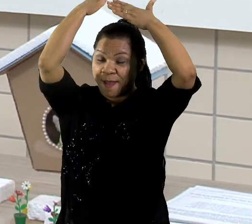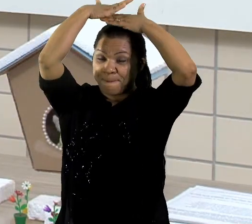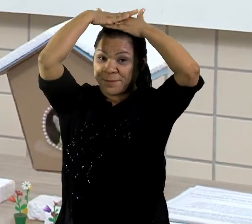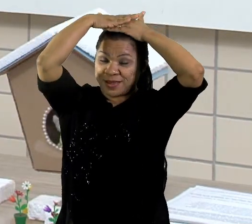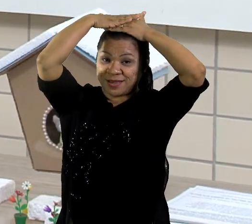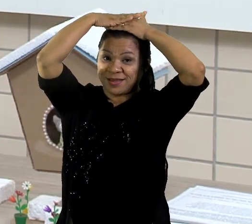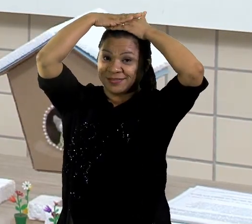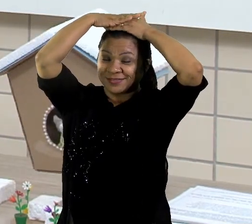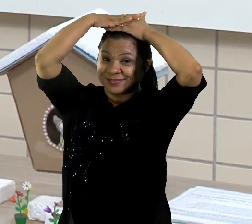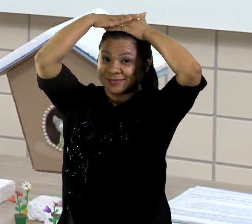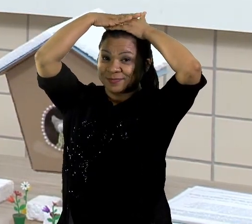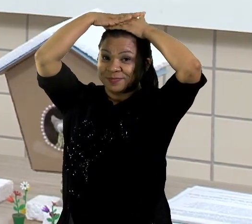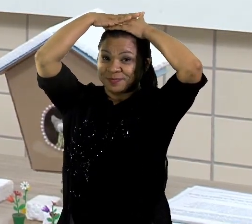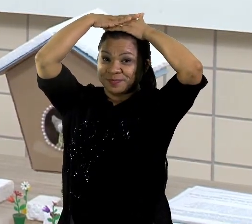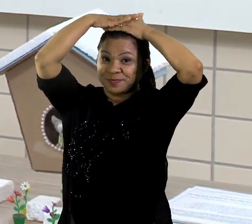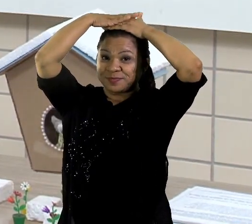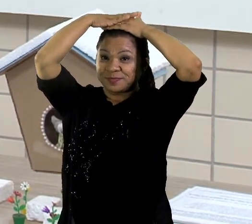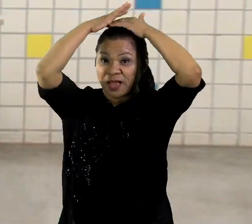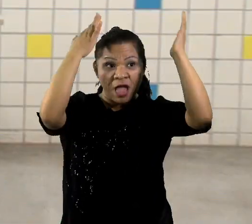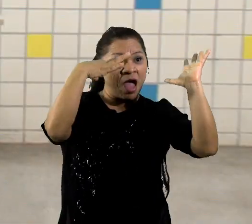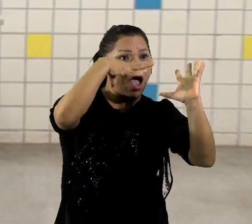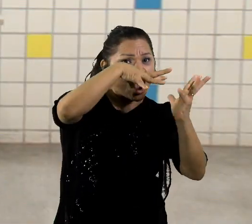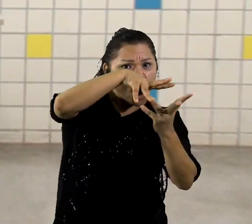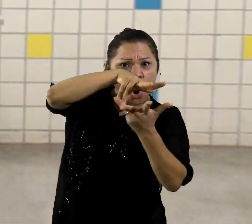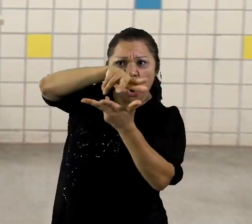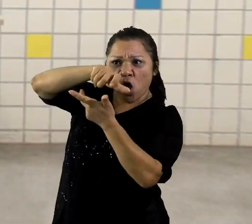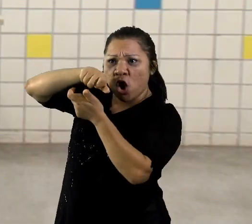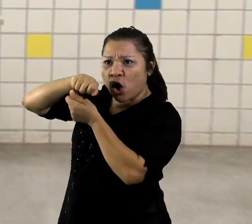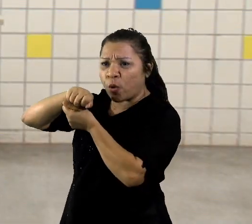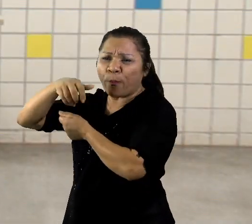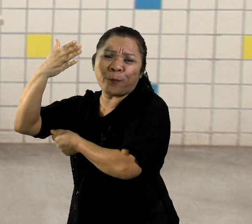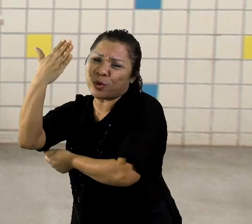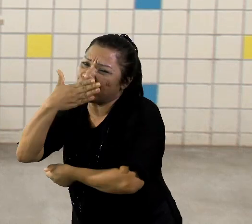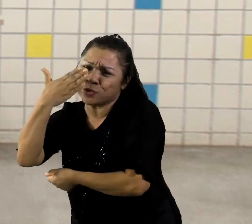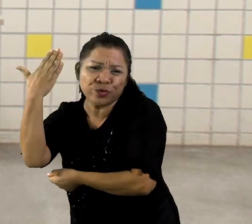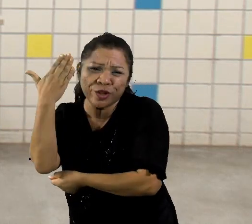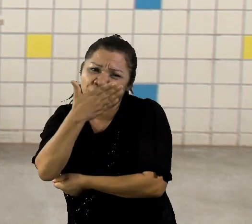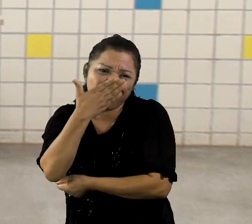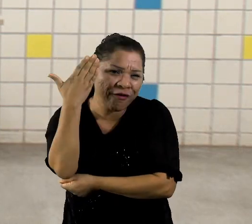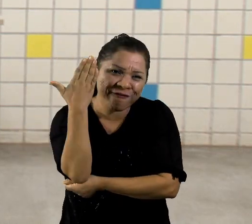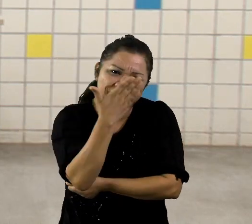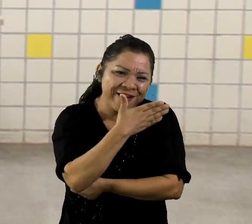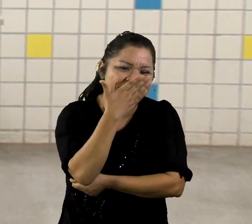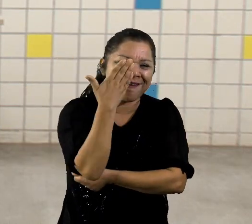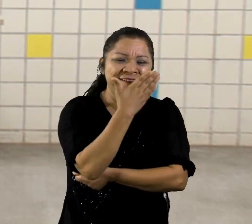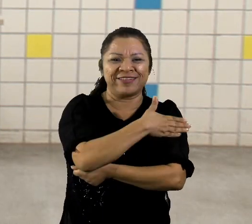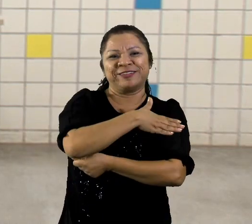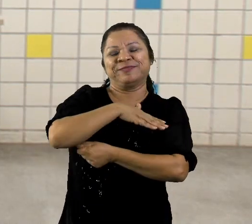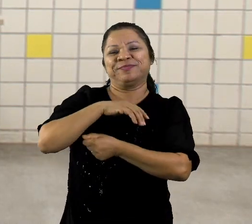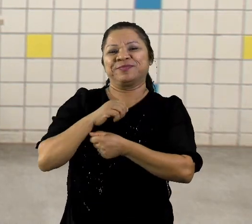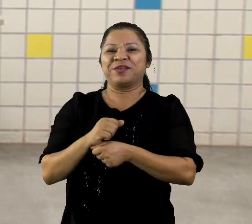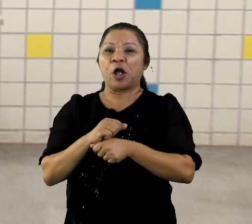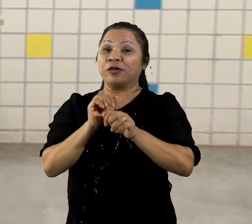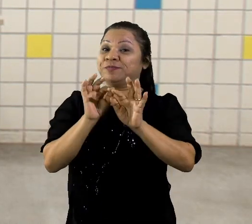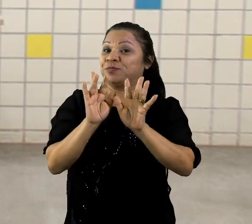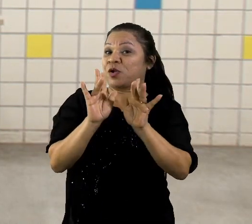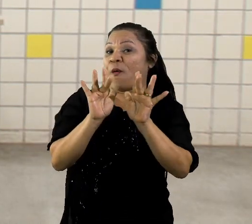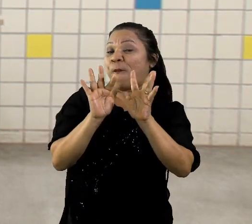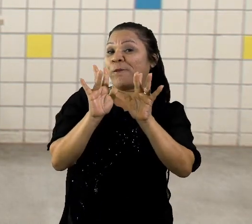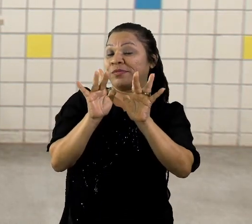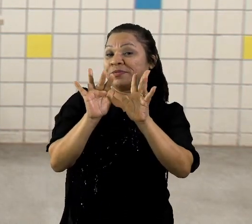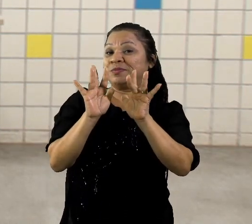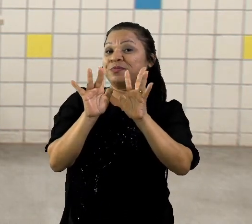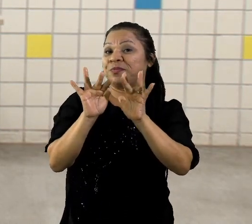da cabeça. O mundo não vai ver, o mundo não vai ver. Coloque